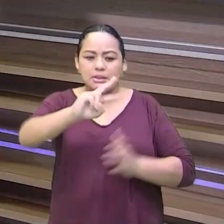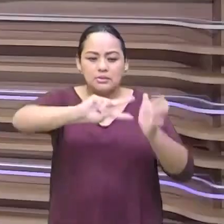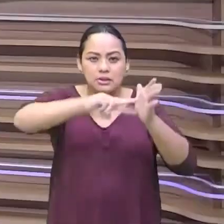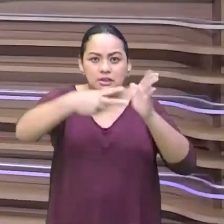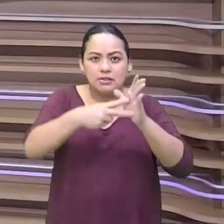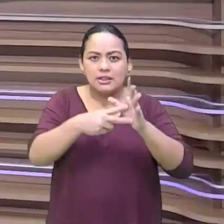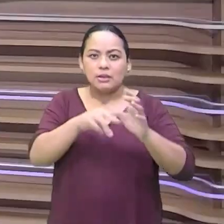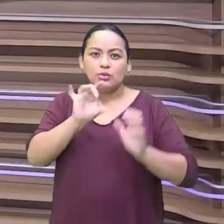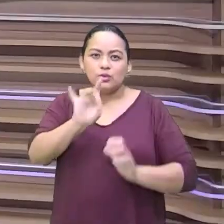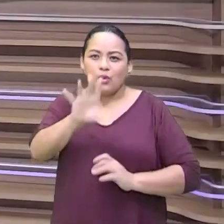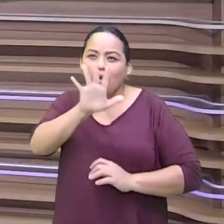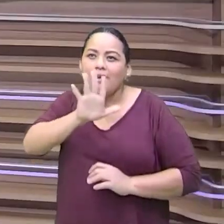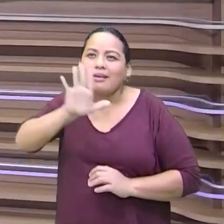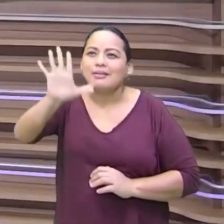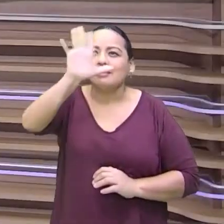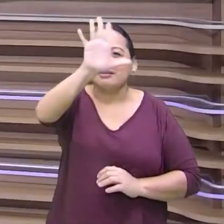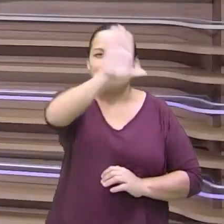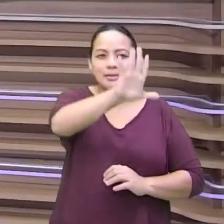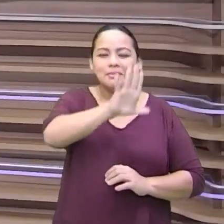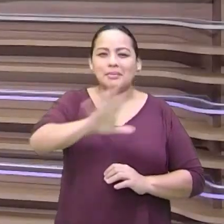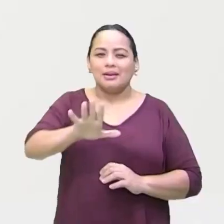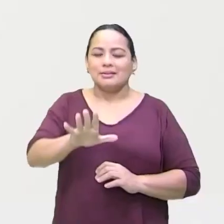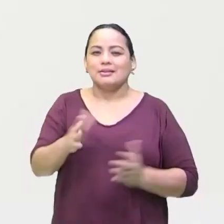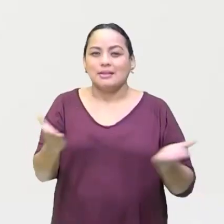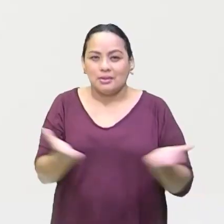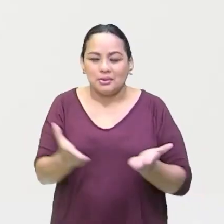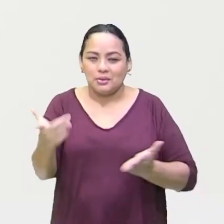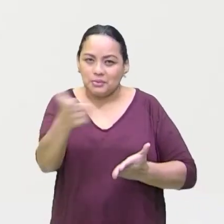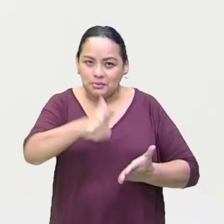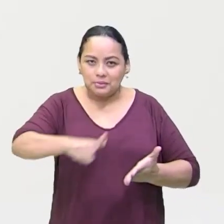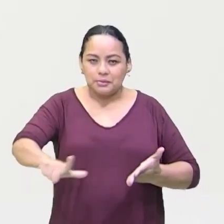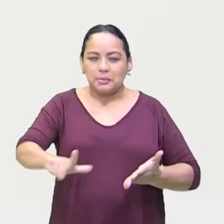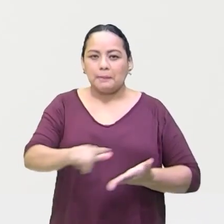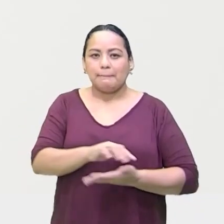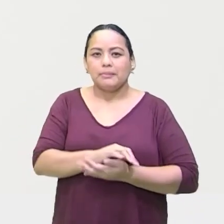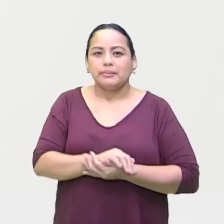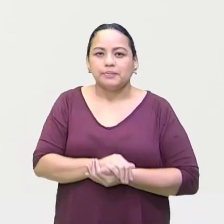das imagens. Tudo bem? Então, vamos continuar aqui.